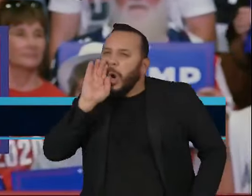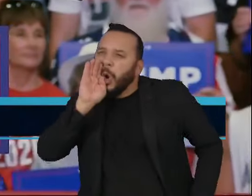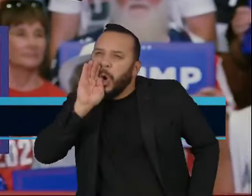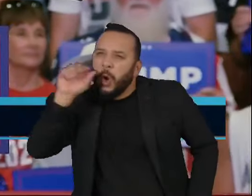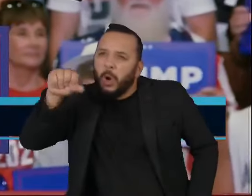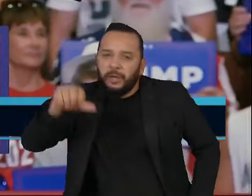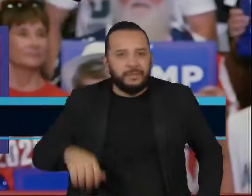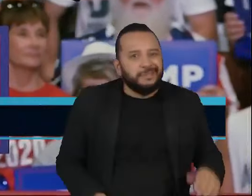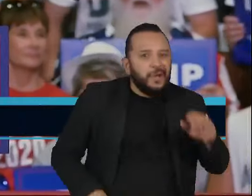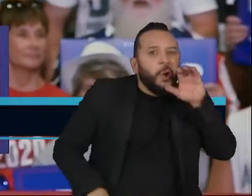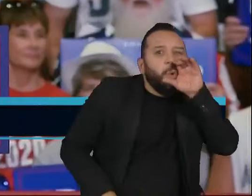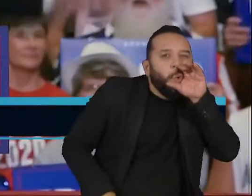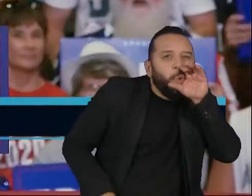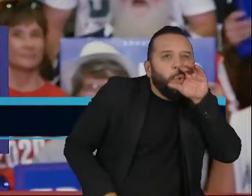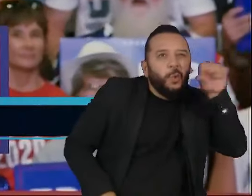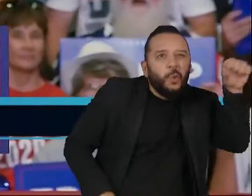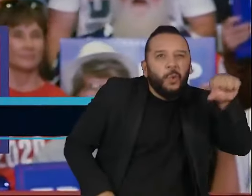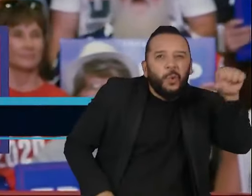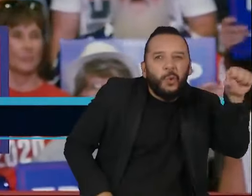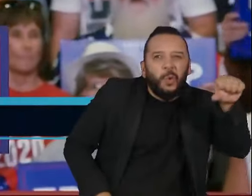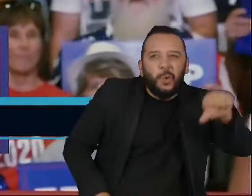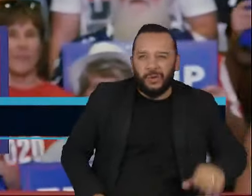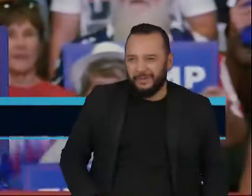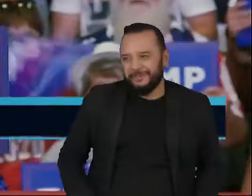Crooked Joe Biden.